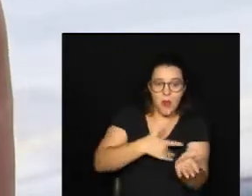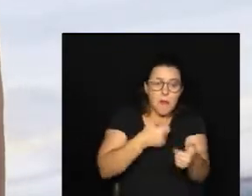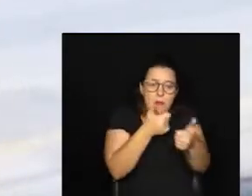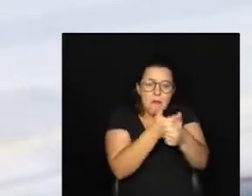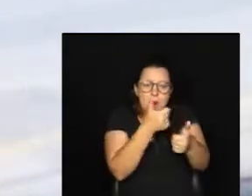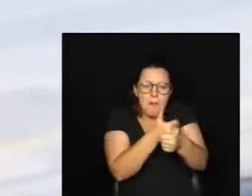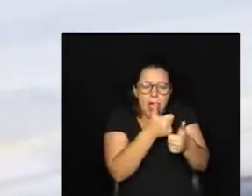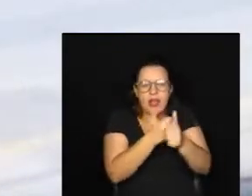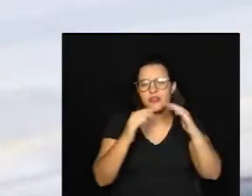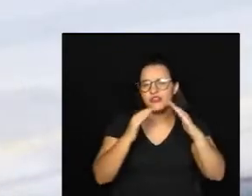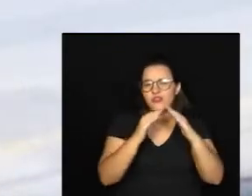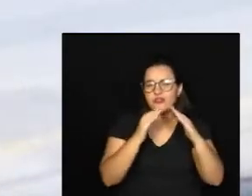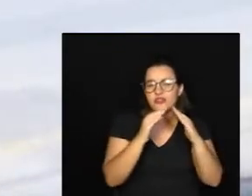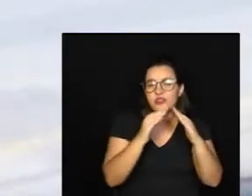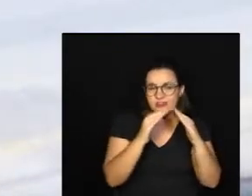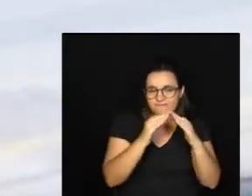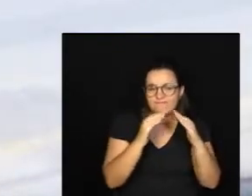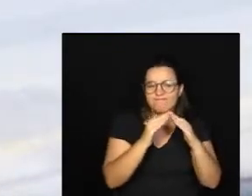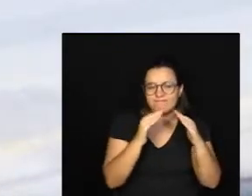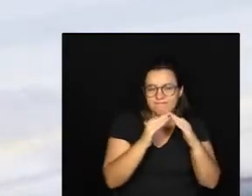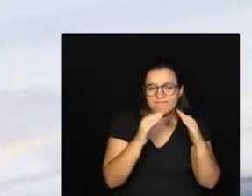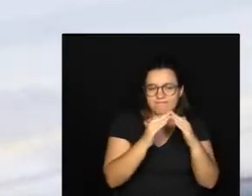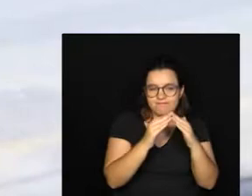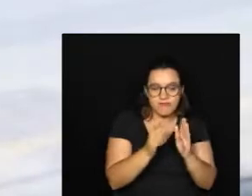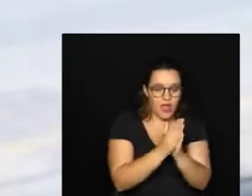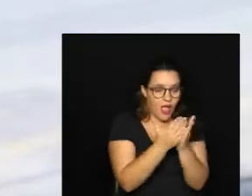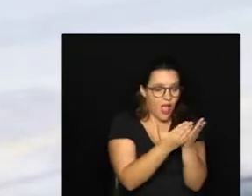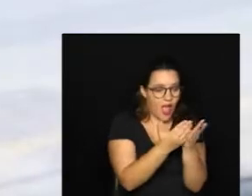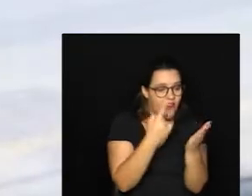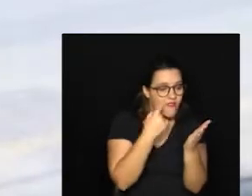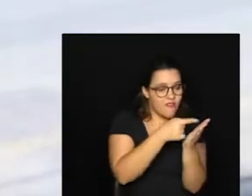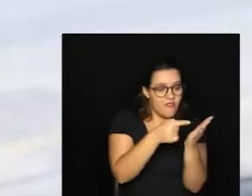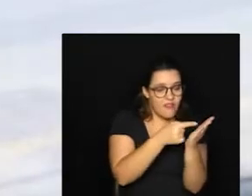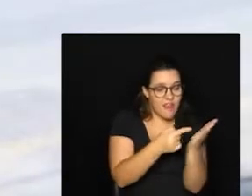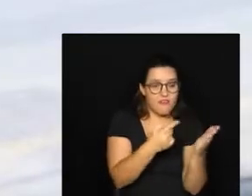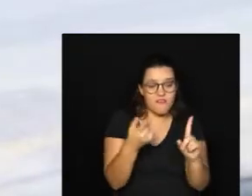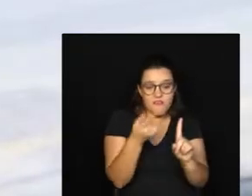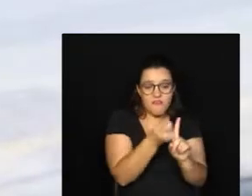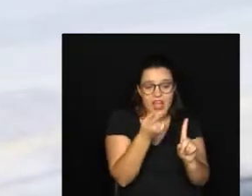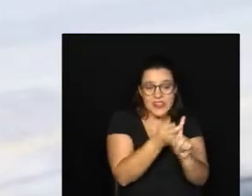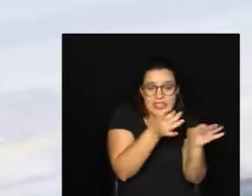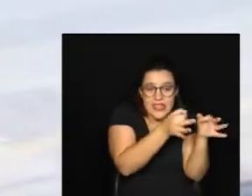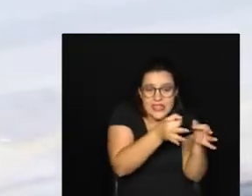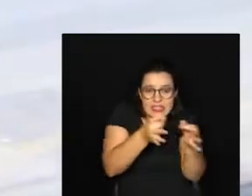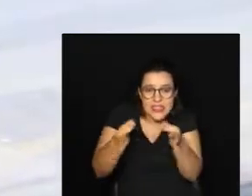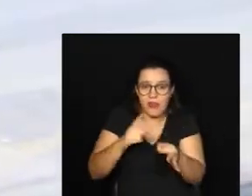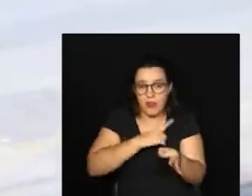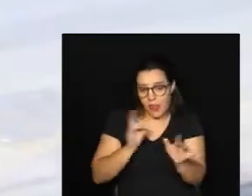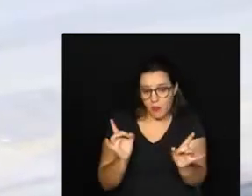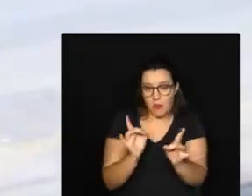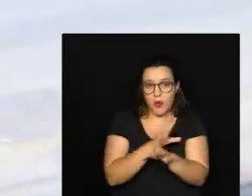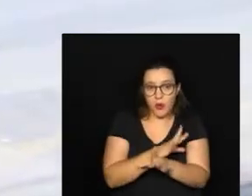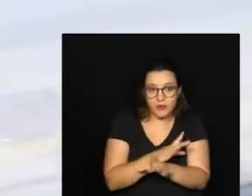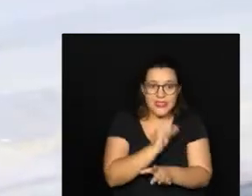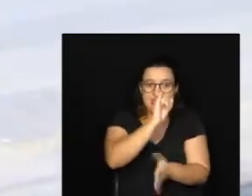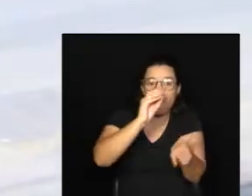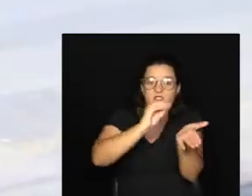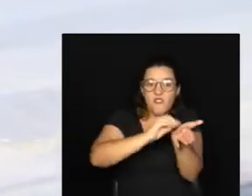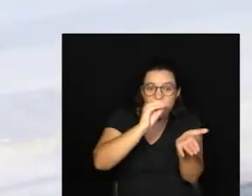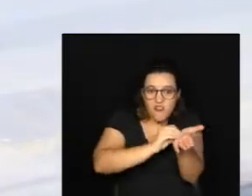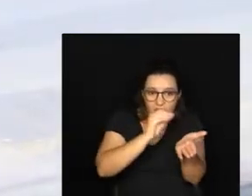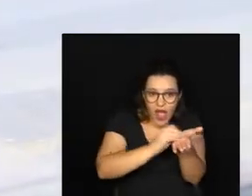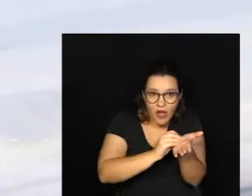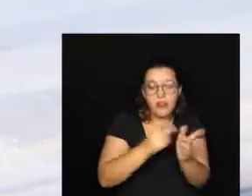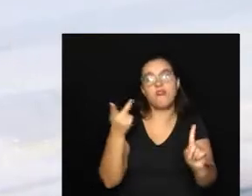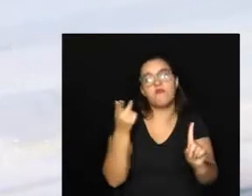residência para ter a carteira de vacinação atualizada, se tiver alguma vacina